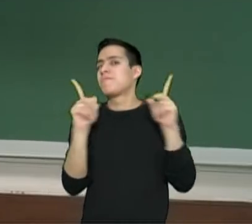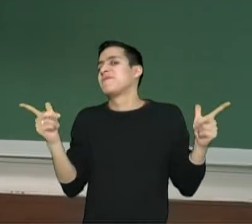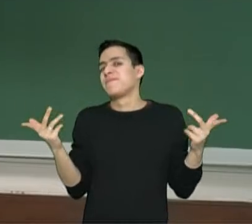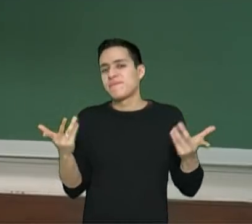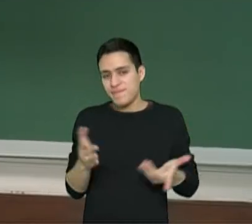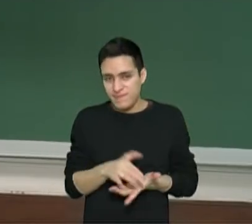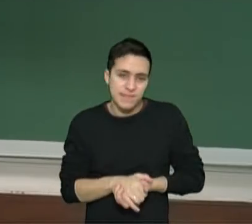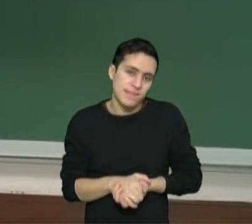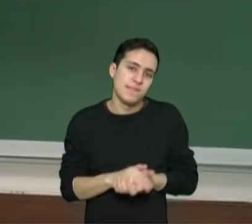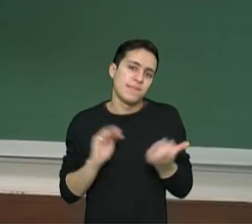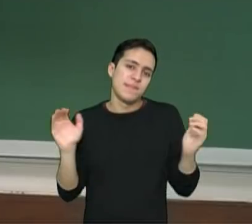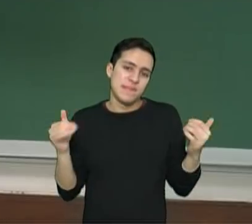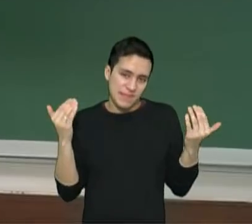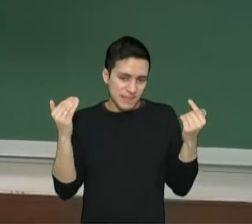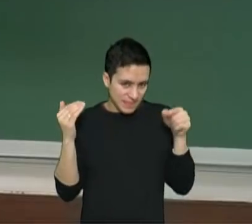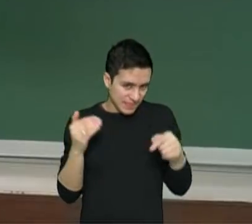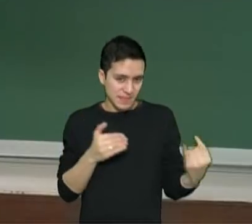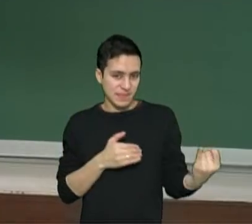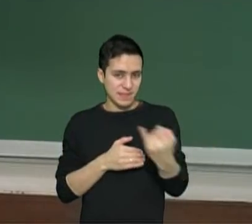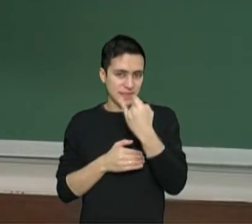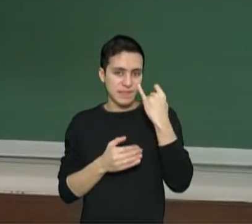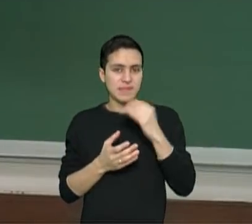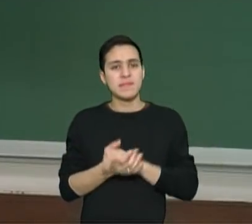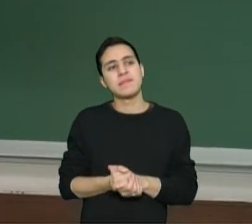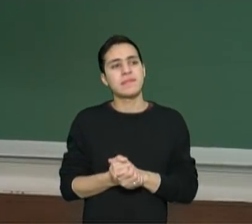né? Então, era muito importante.